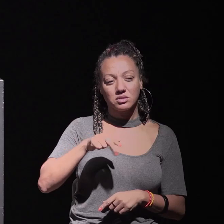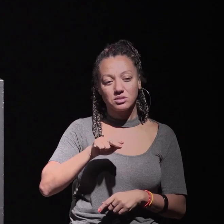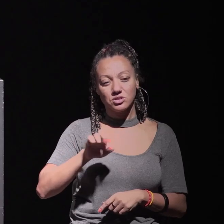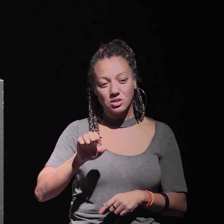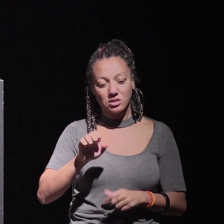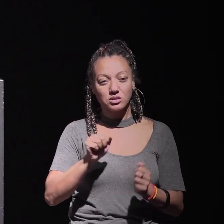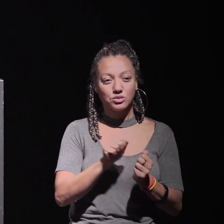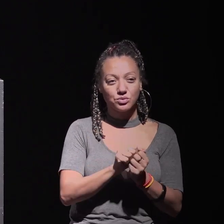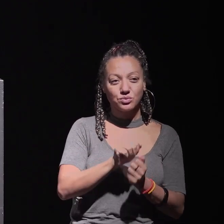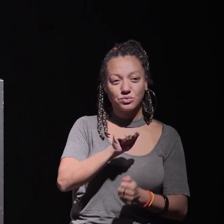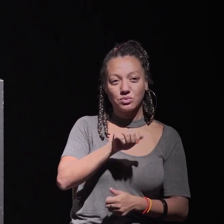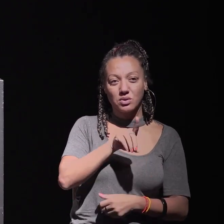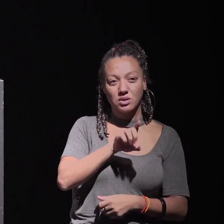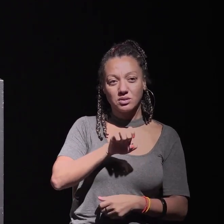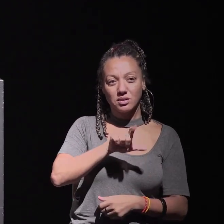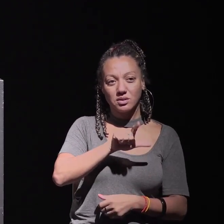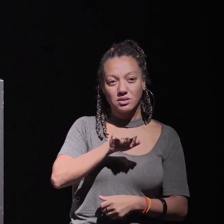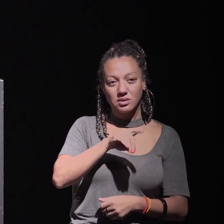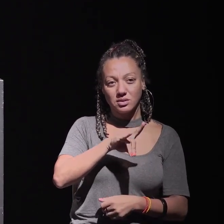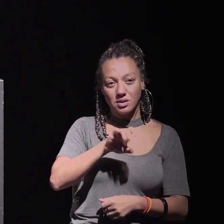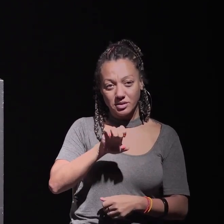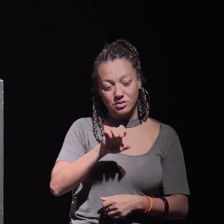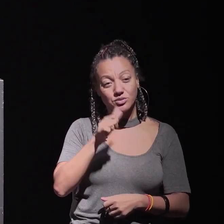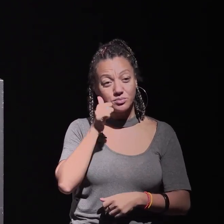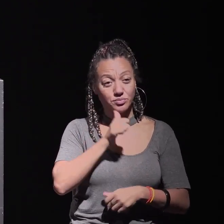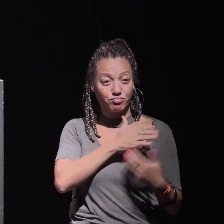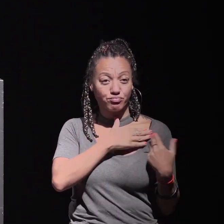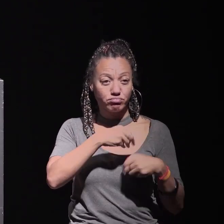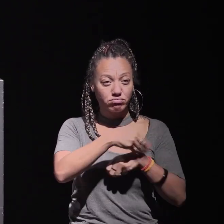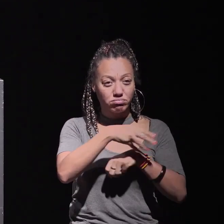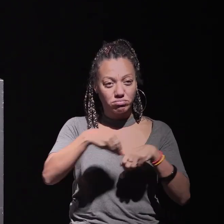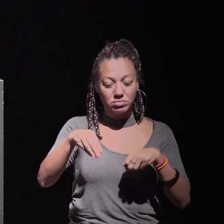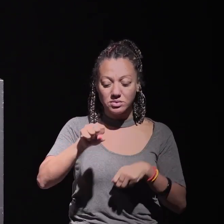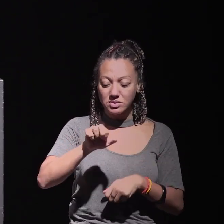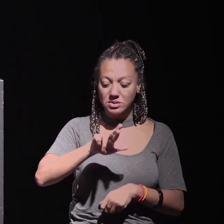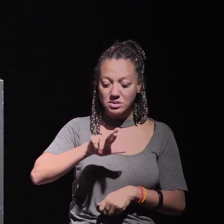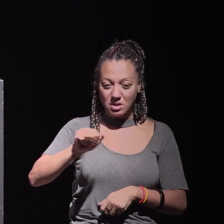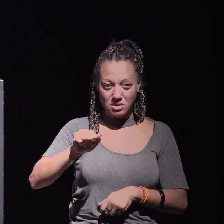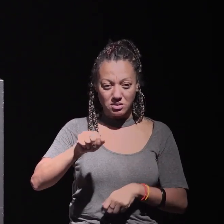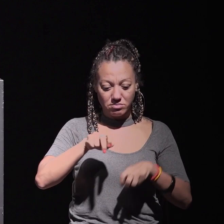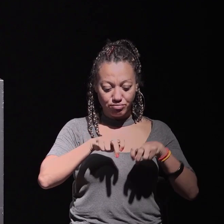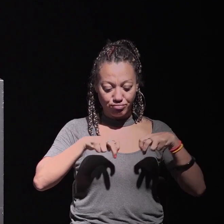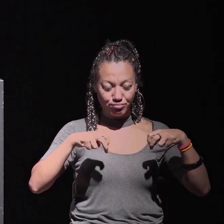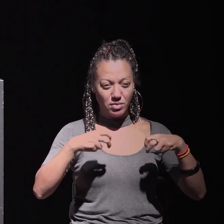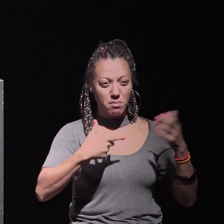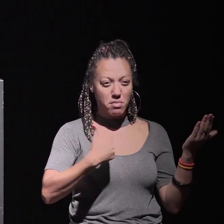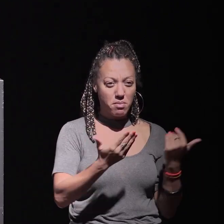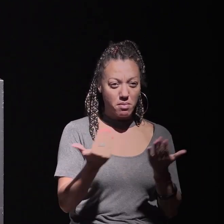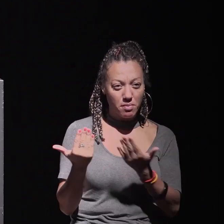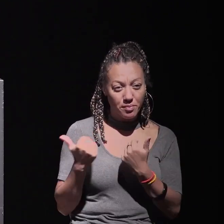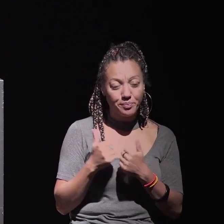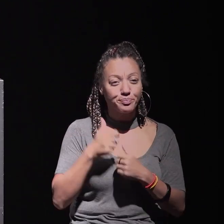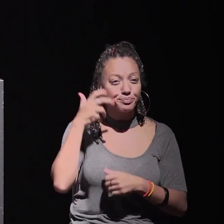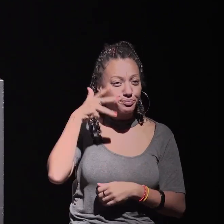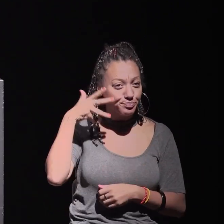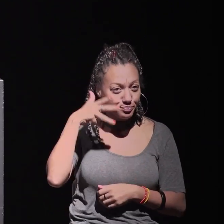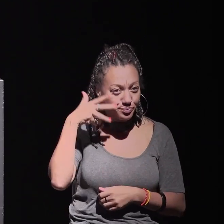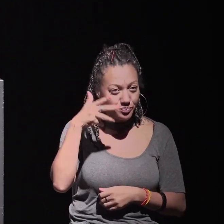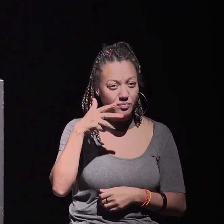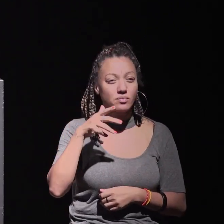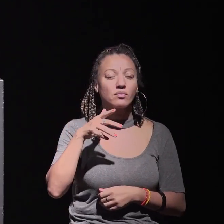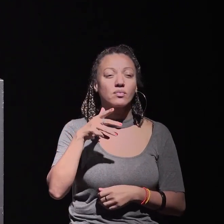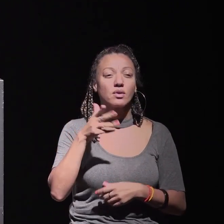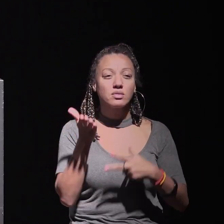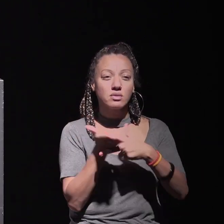Adelaide Estorvo, com mediação da Sara Siqueira. A gente para às 12h30 para o almoço e a gente retorna